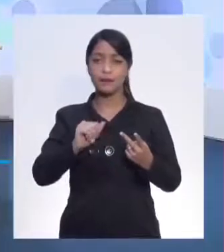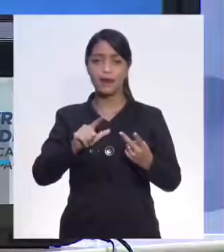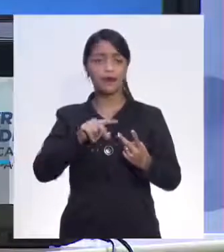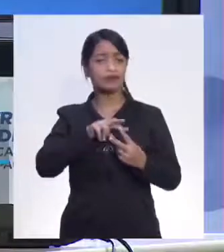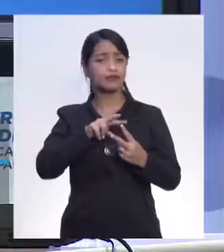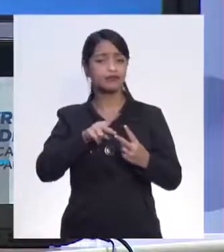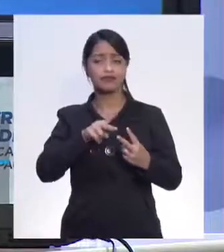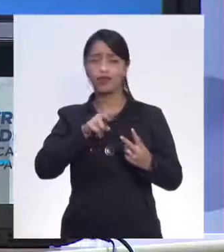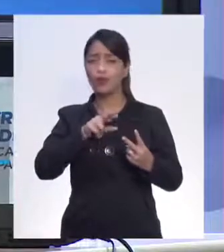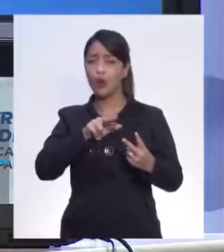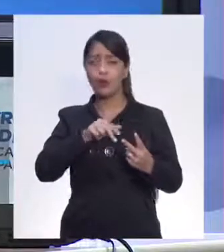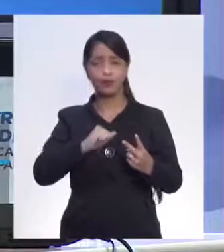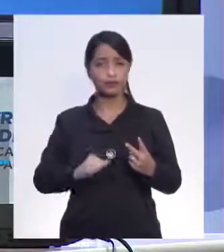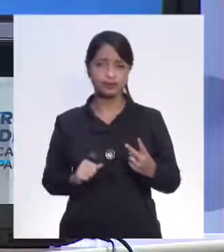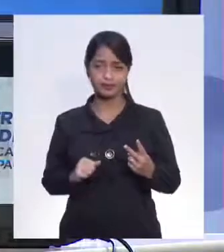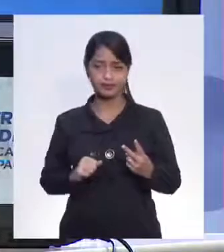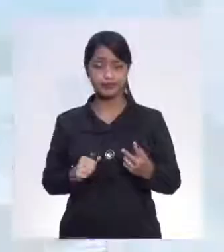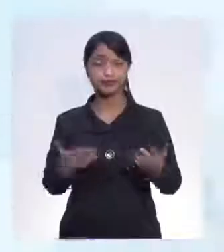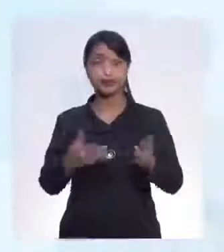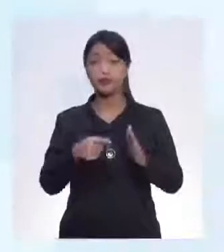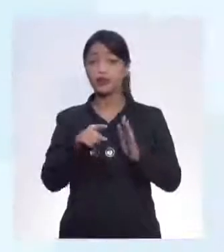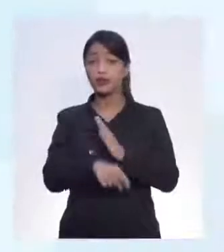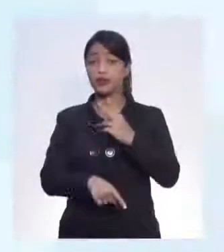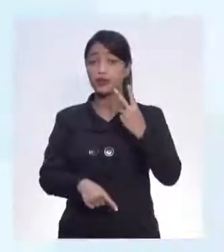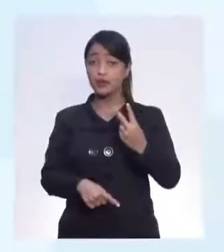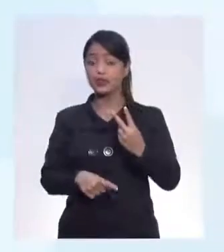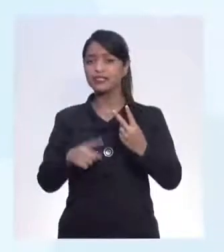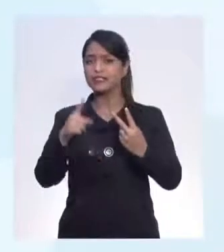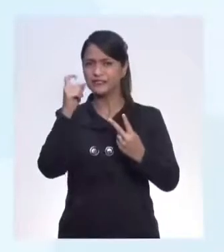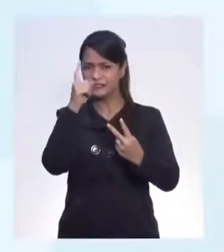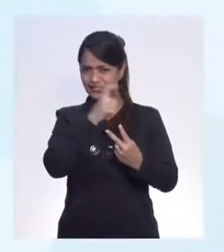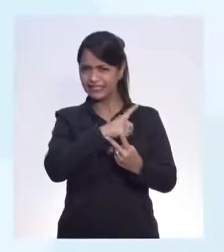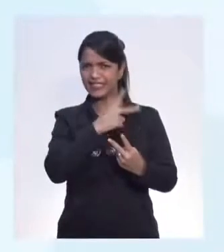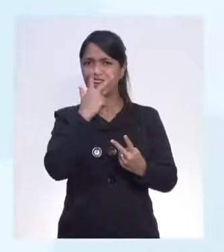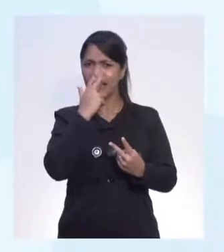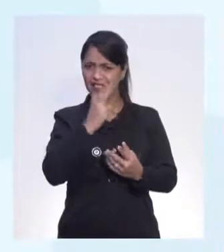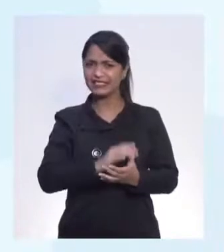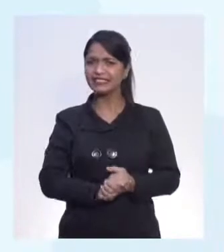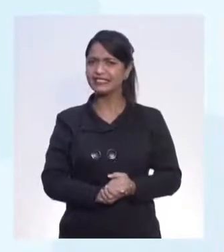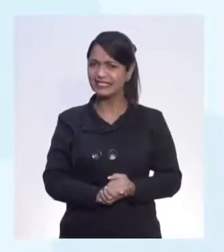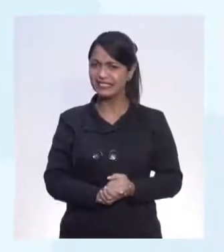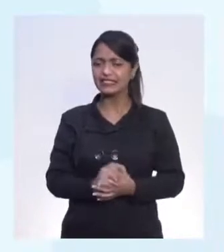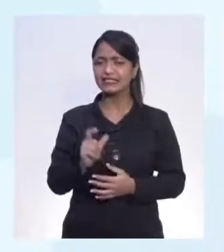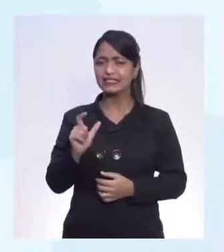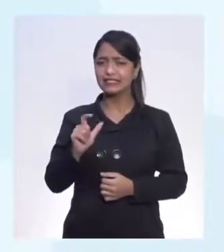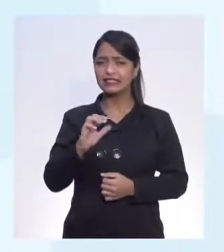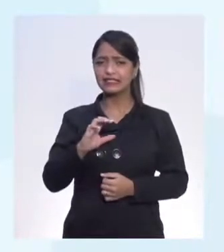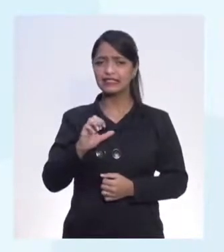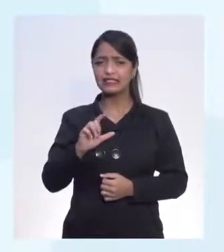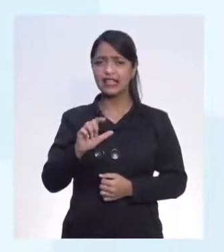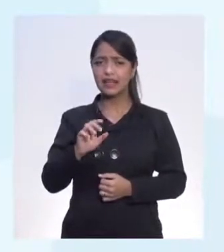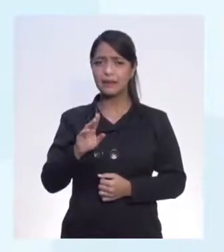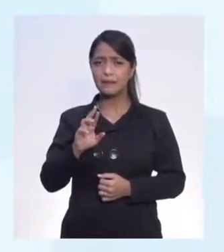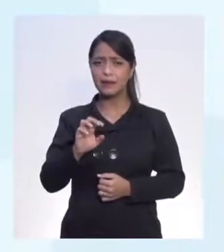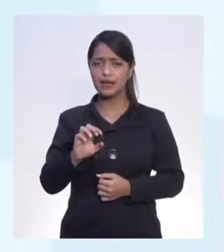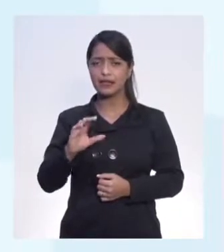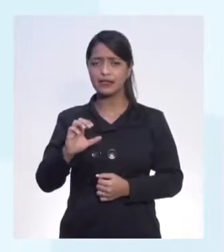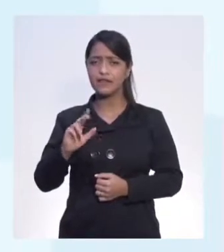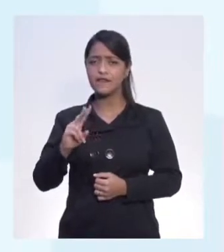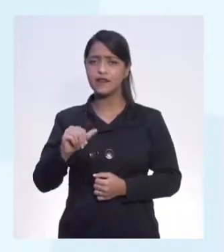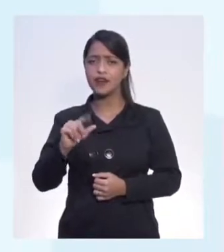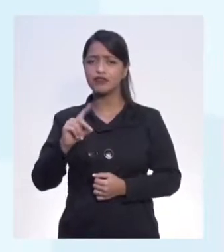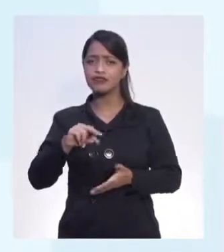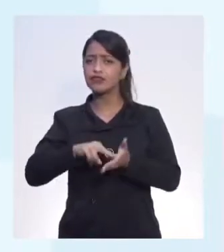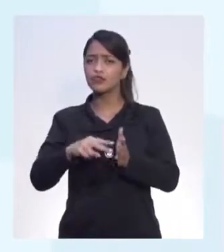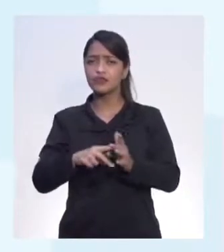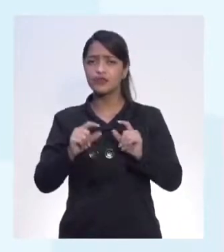2? Ai, essa tá difícil, eu acho, hein? O que Emília quis dizer com célebre cevado? A Esther Souza colocou que ele estava bem gordinho. Ai,